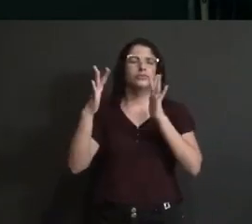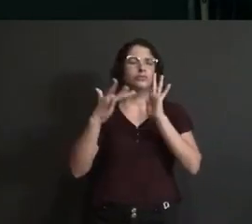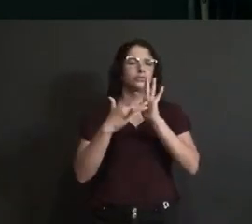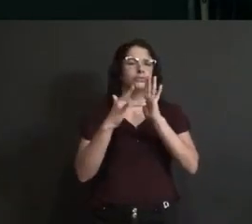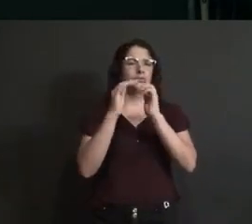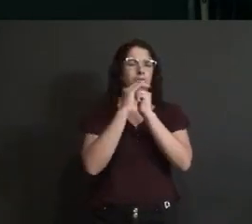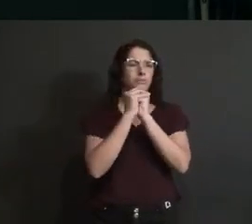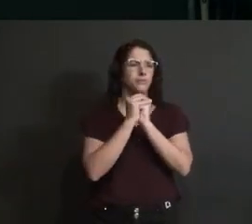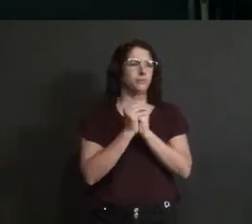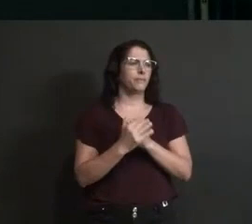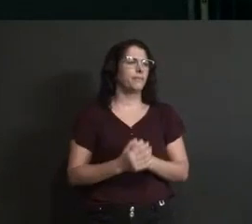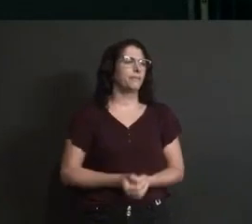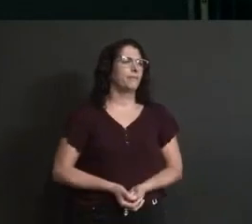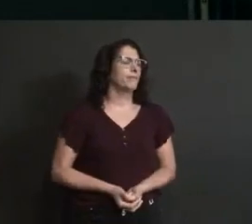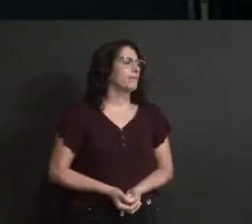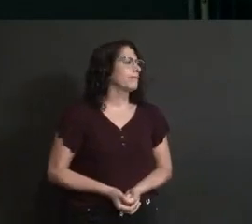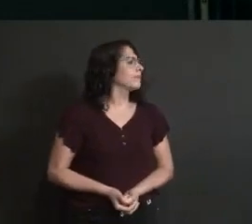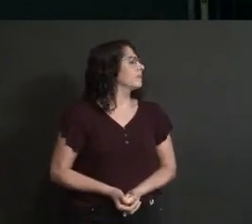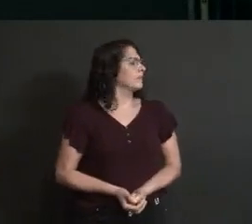Amém.